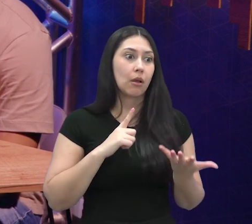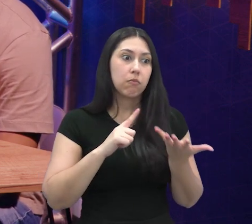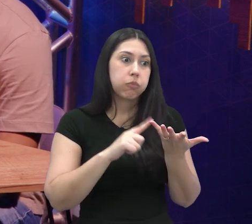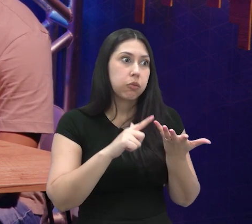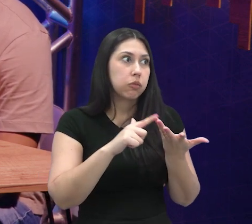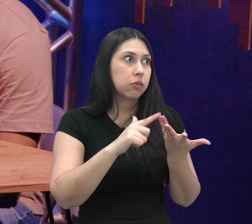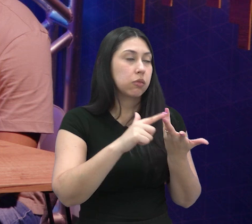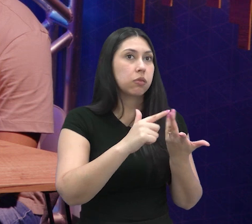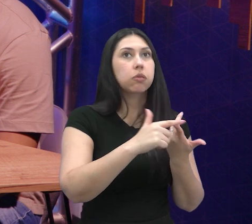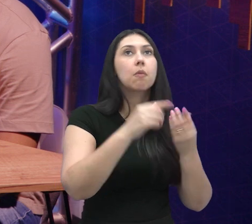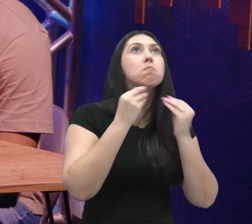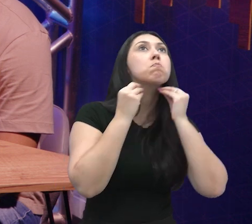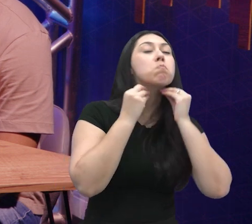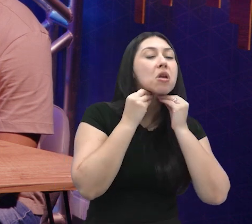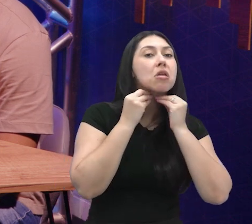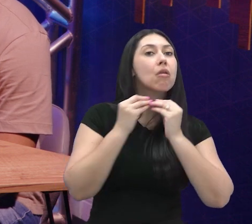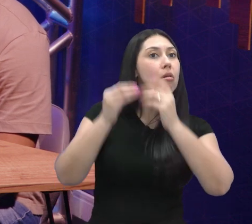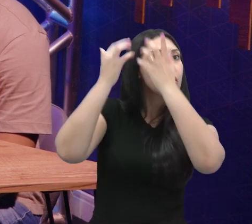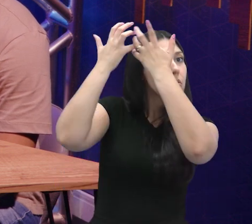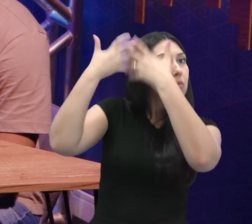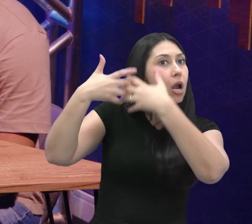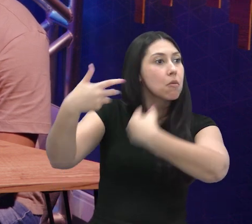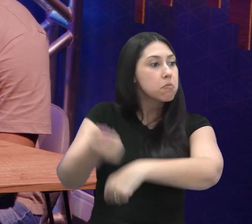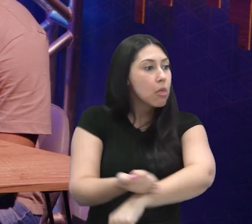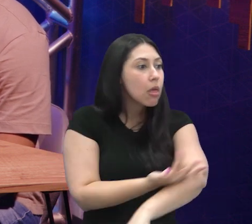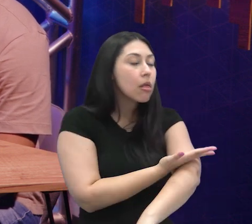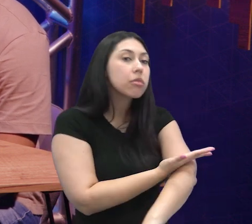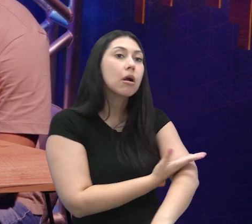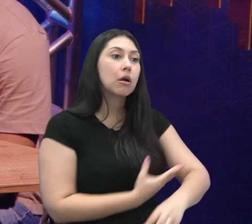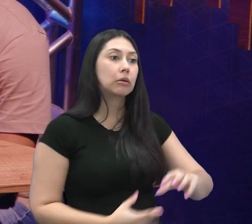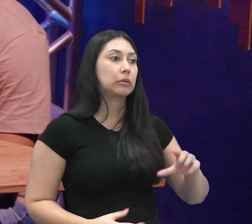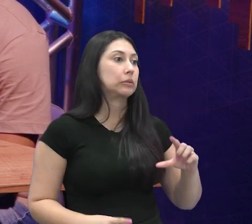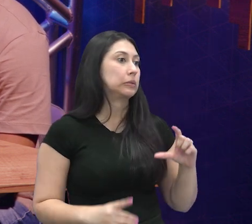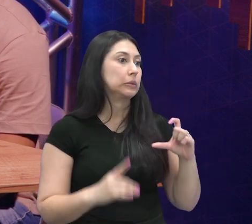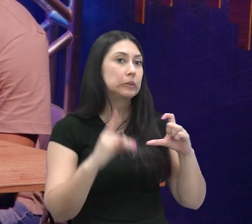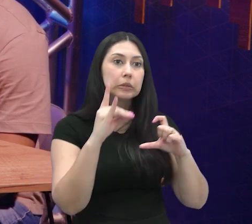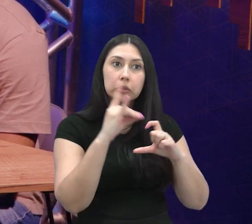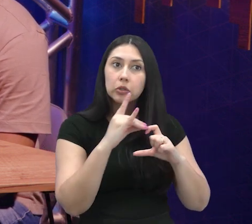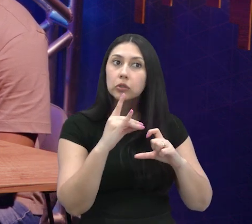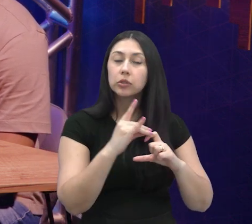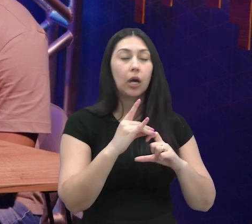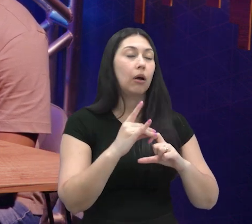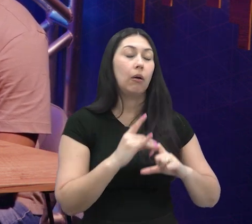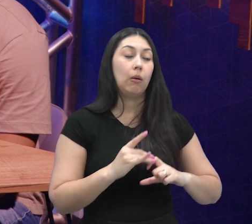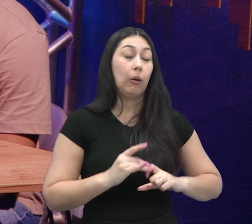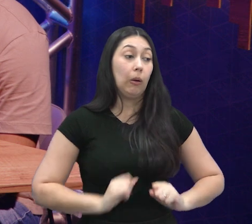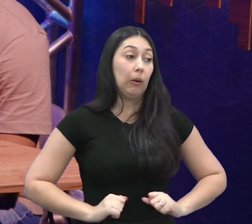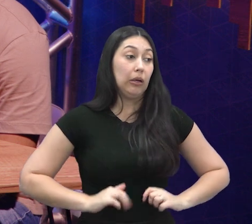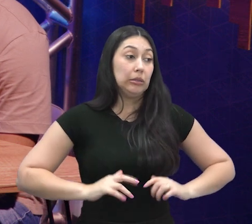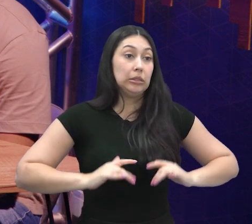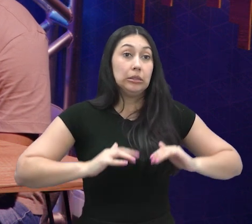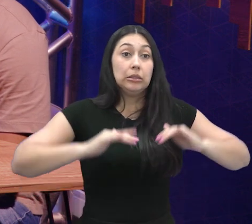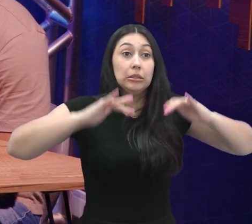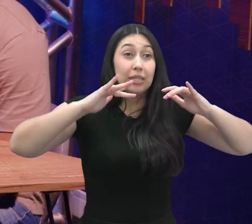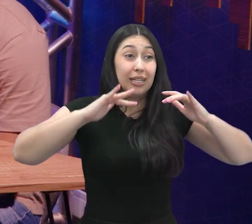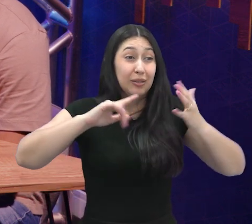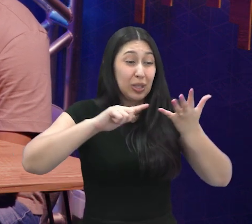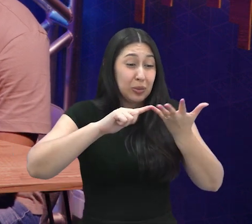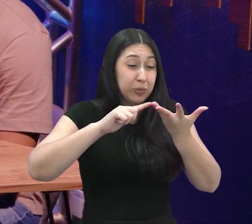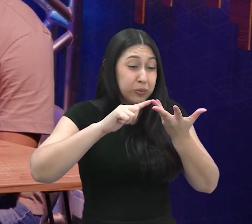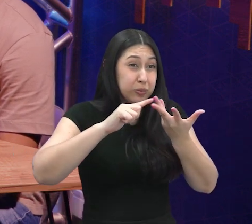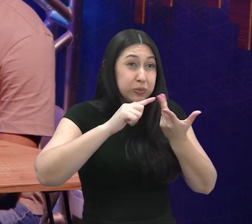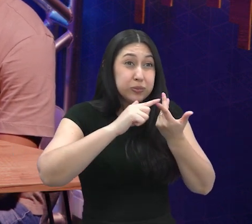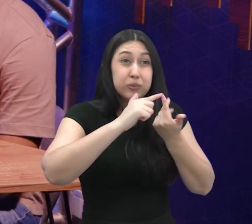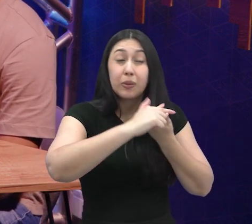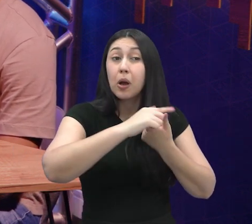sistema límbico, a amígdala, o córtex pré-frontal, libera cortisol. Então, tudo isso junto,